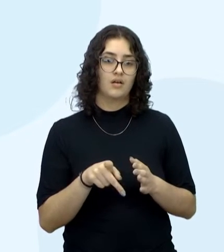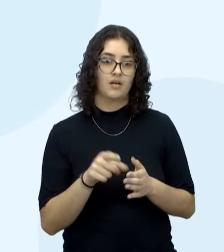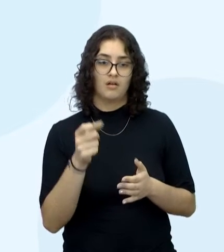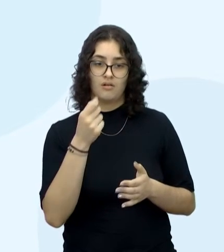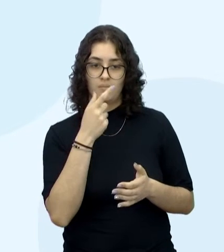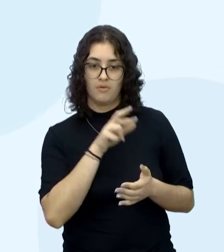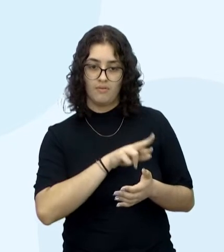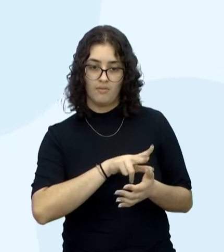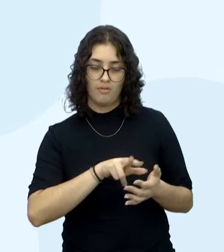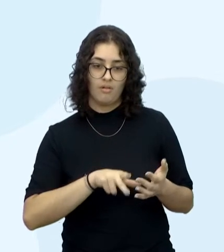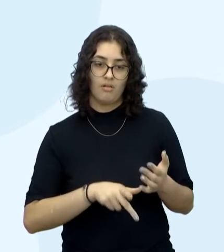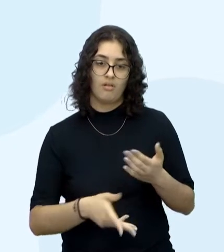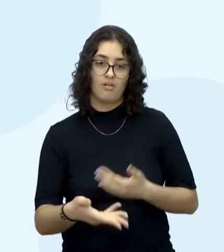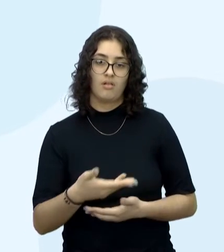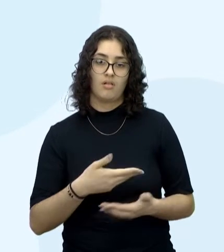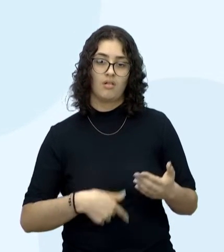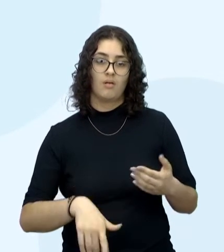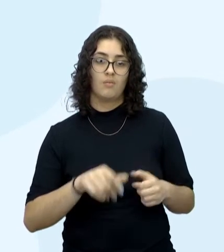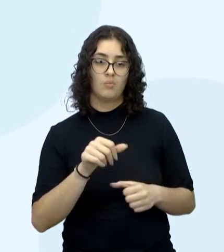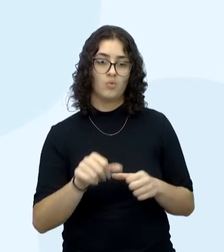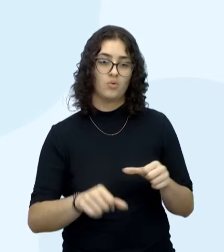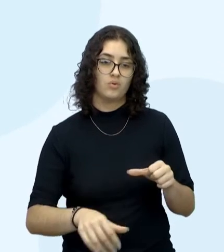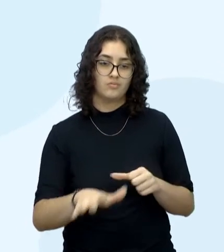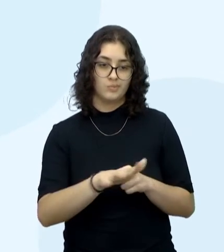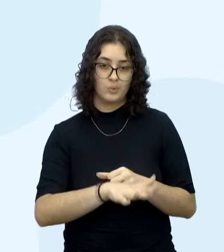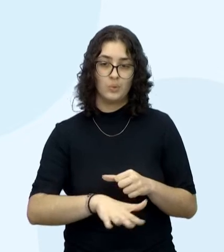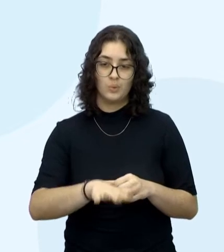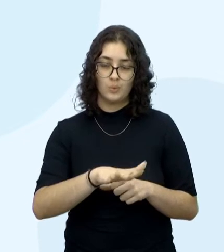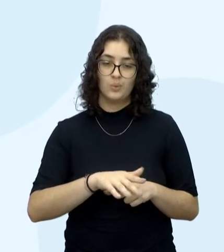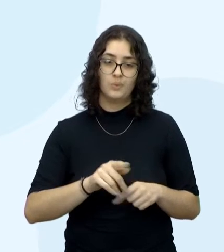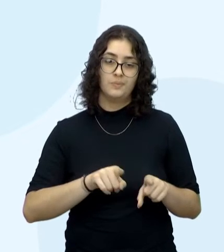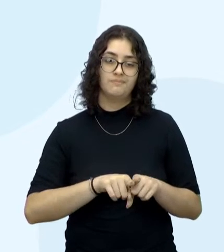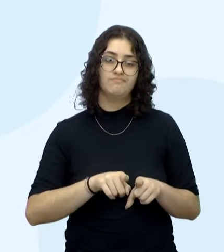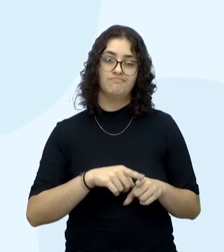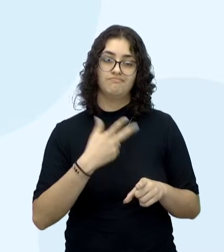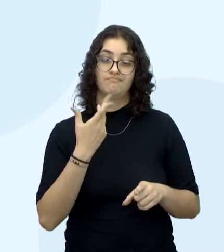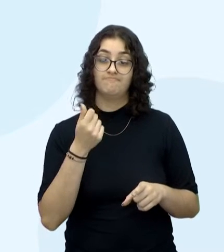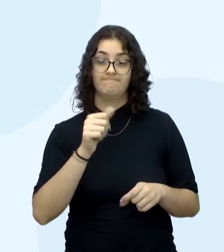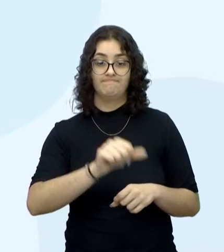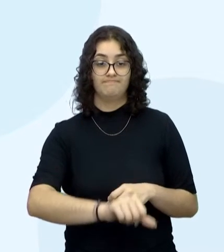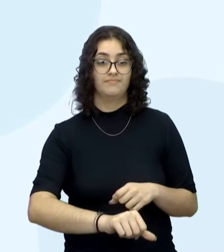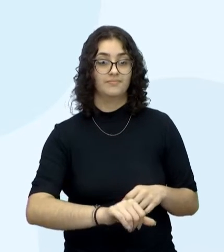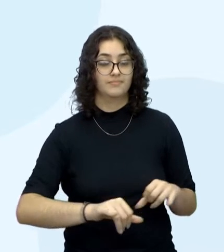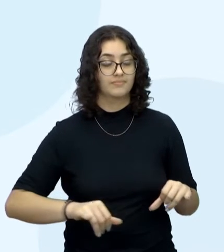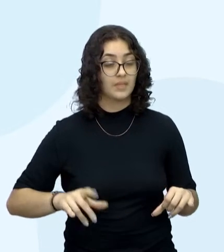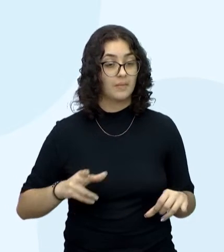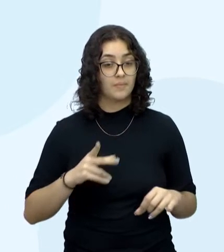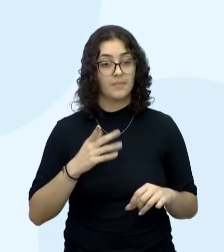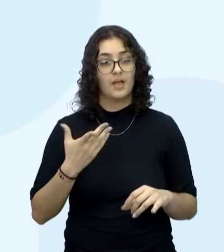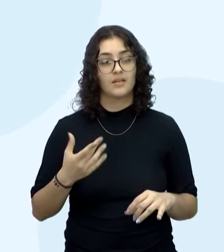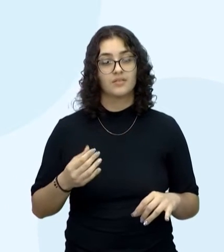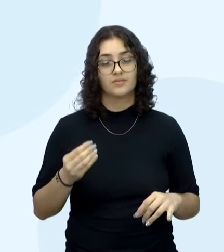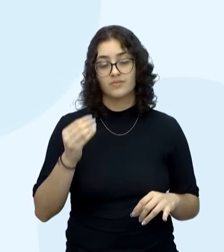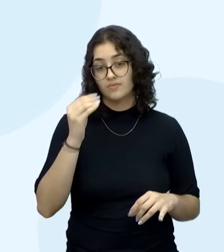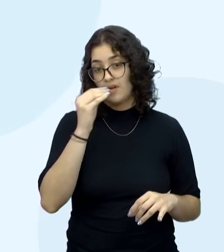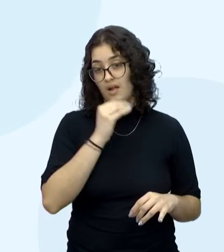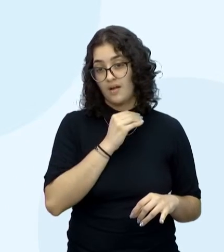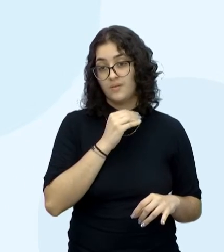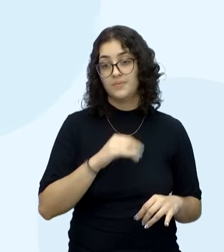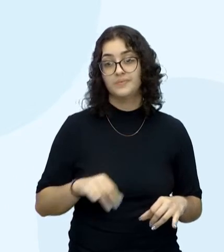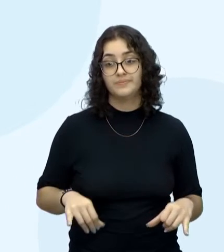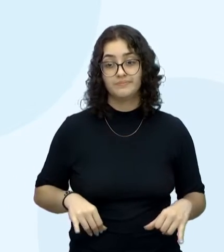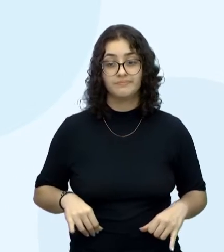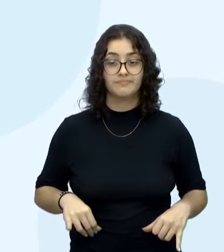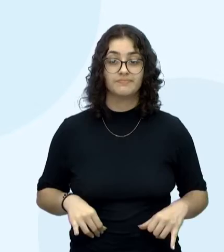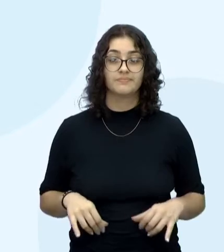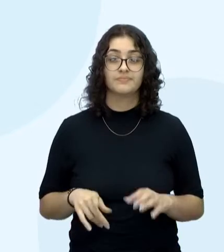interagem com o meio, causando alterações do sistema imune de organismos, tornando-os mais vulneráveis. O que é o sistema